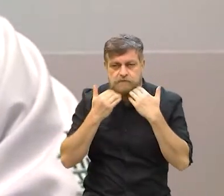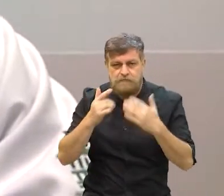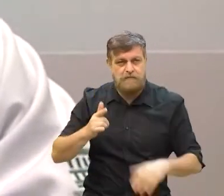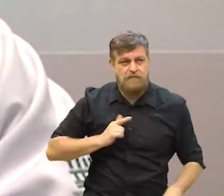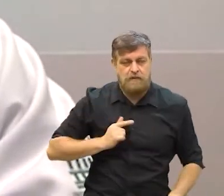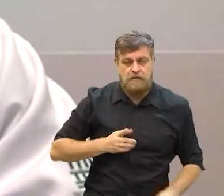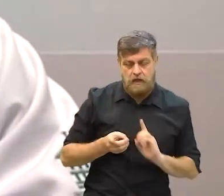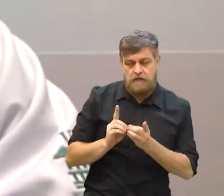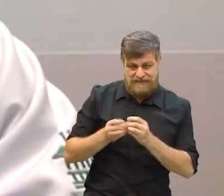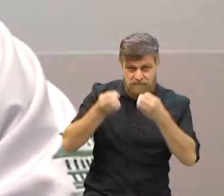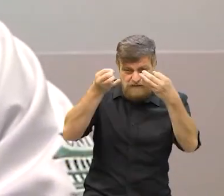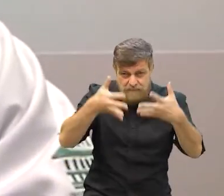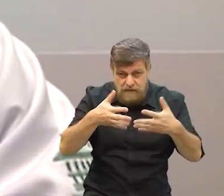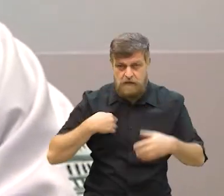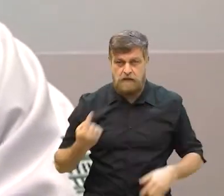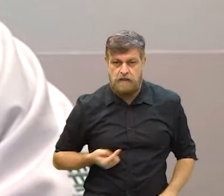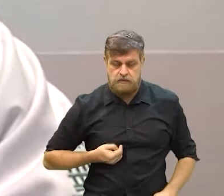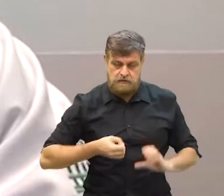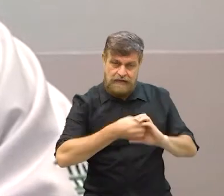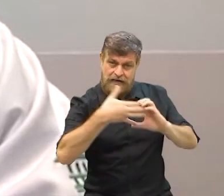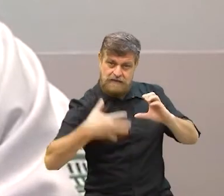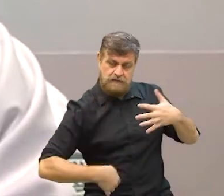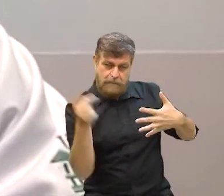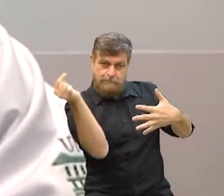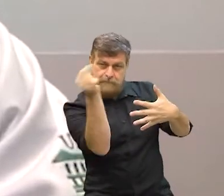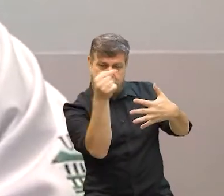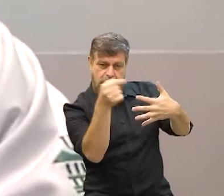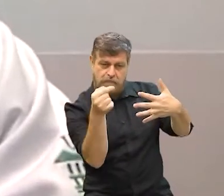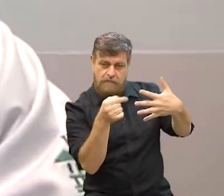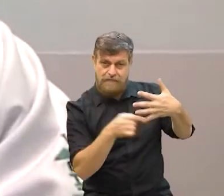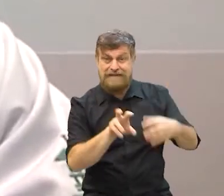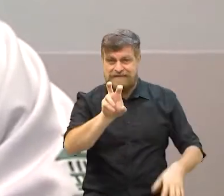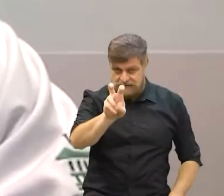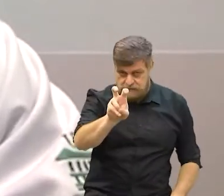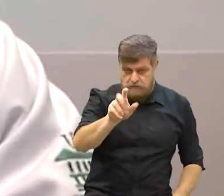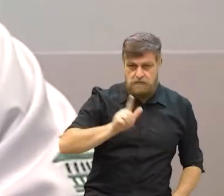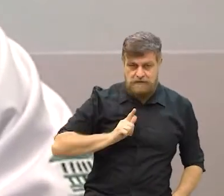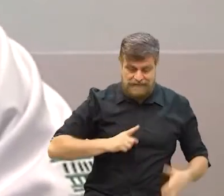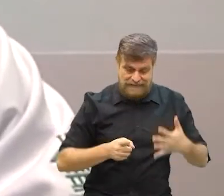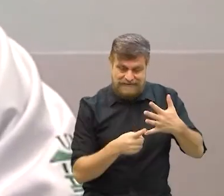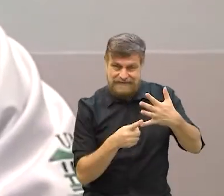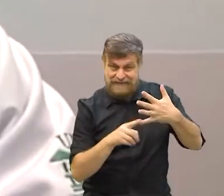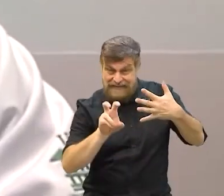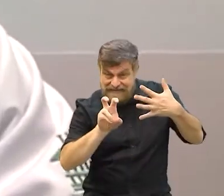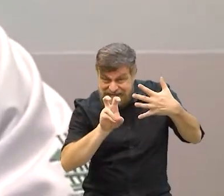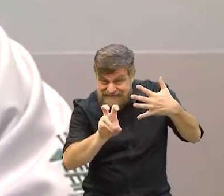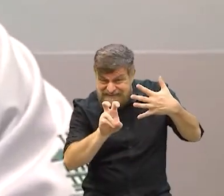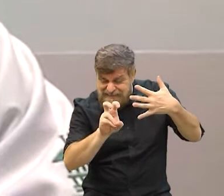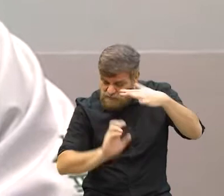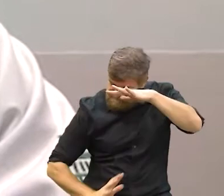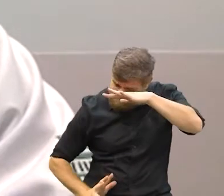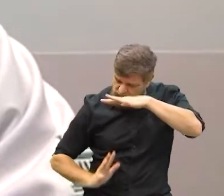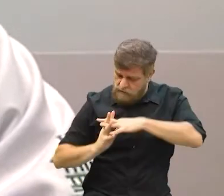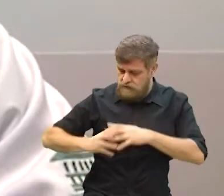forma didática, a gente classifica a doença renal em 5 estágios. Quando a pessoa tem estágio 5, que é o grau